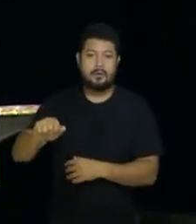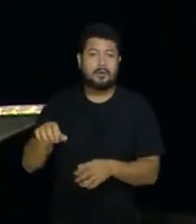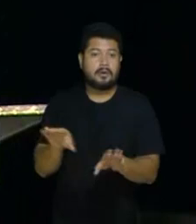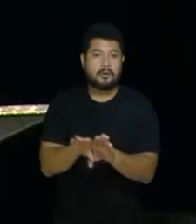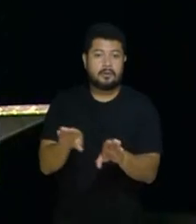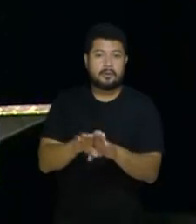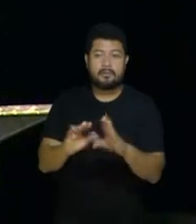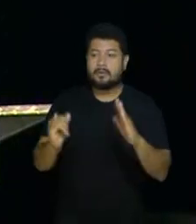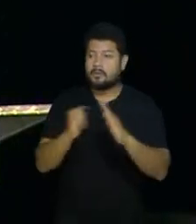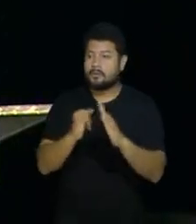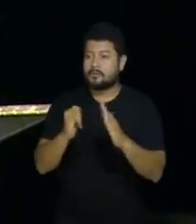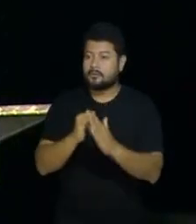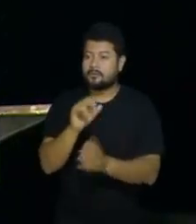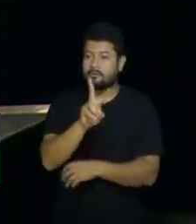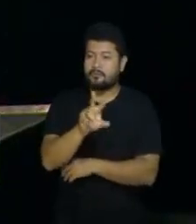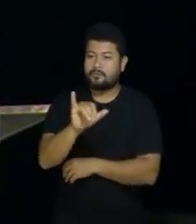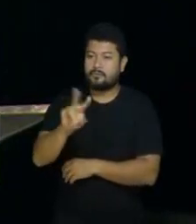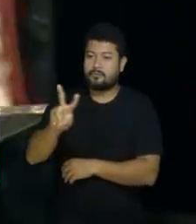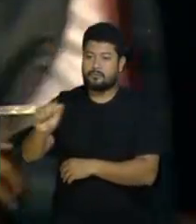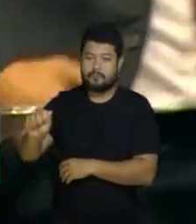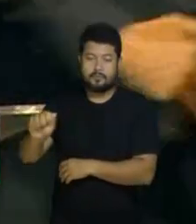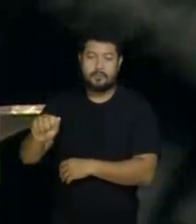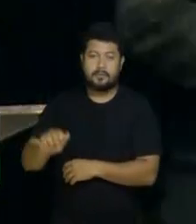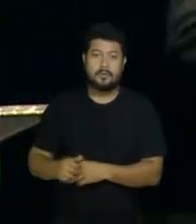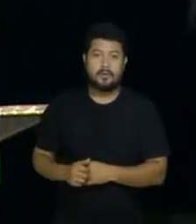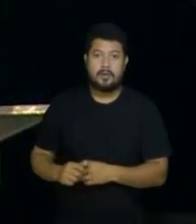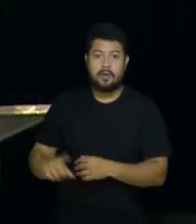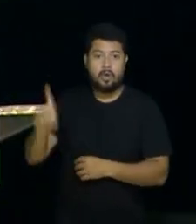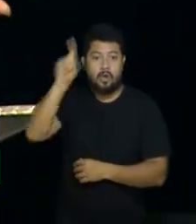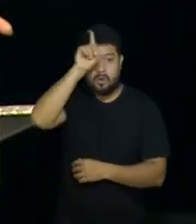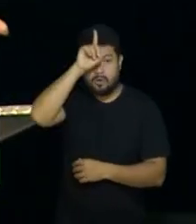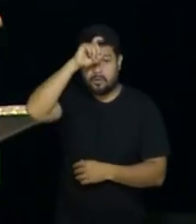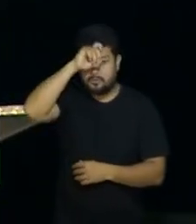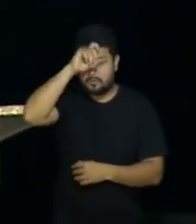o Viva Parkinson, os hospitais Pequeno Anjo,